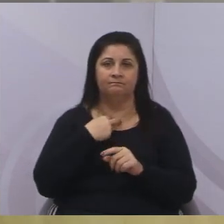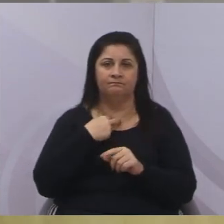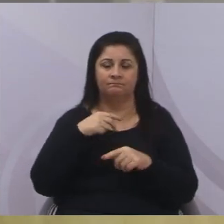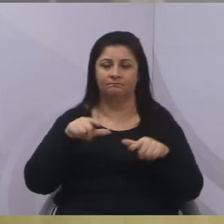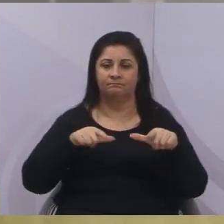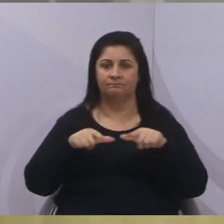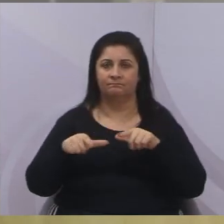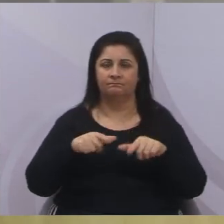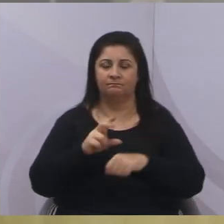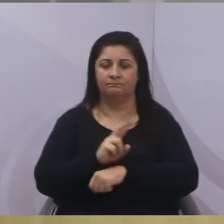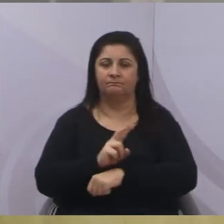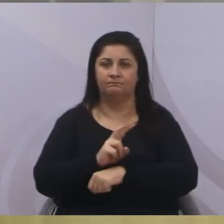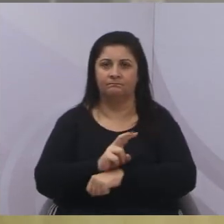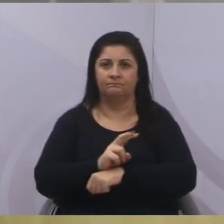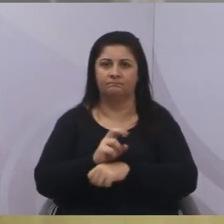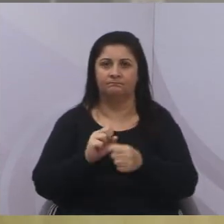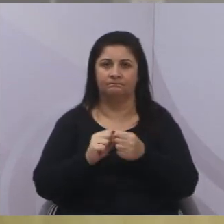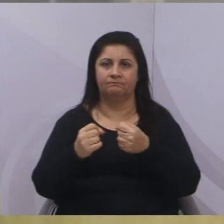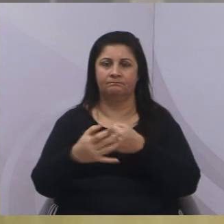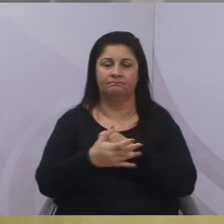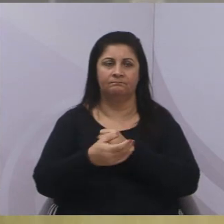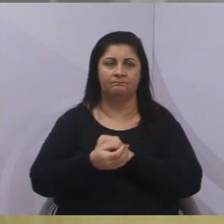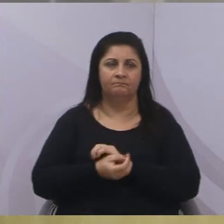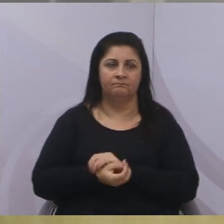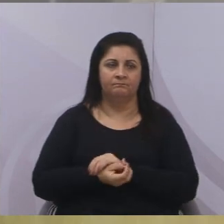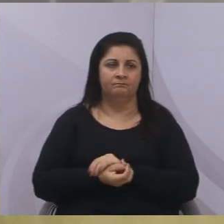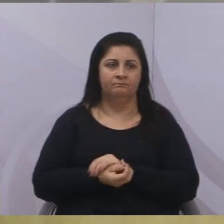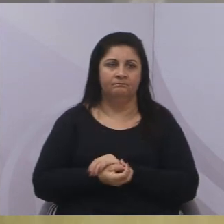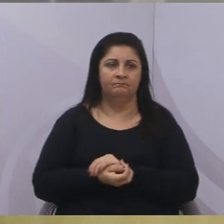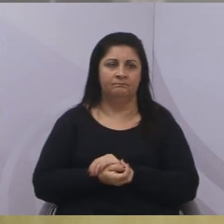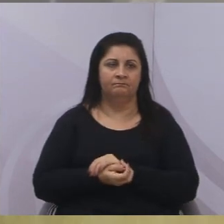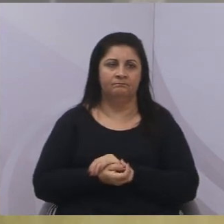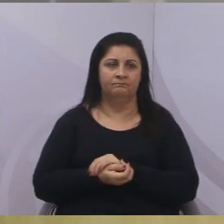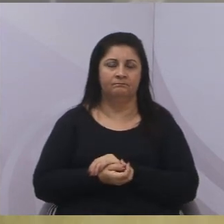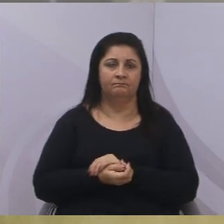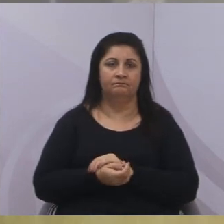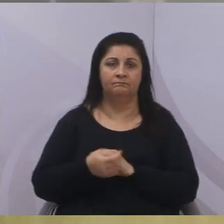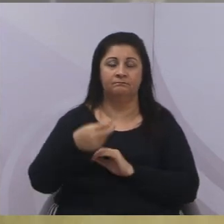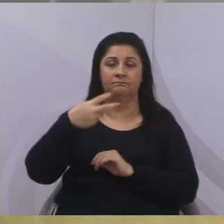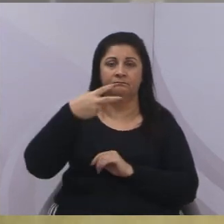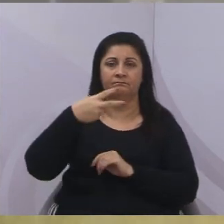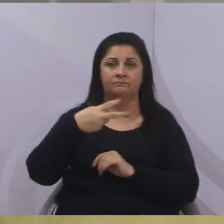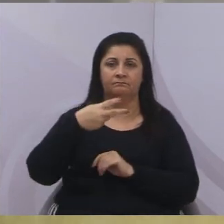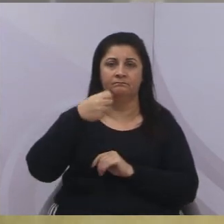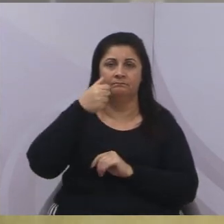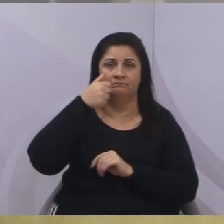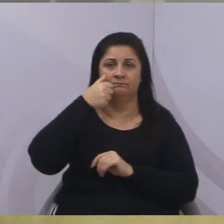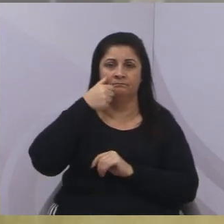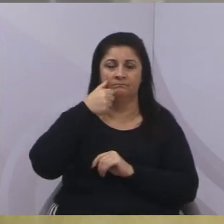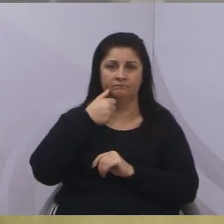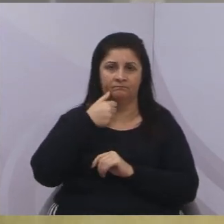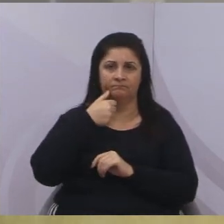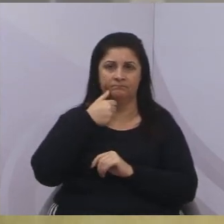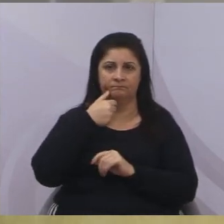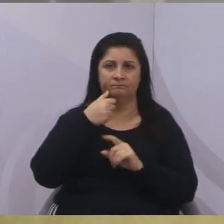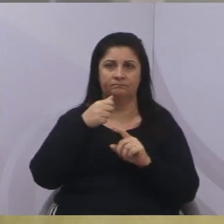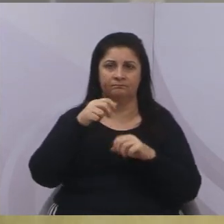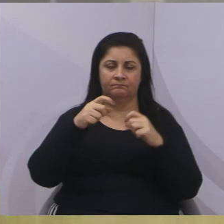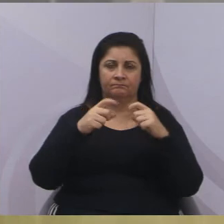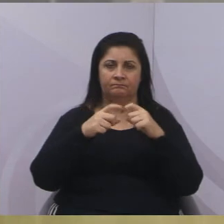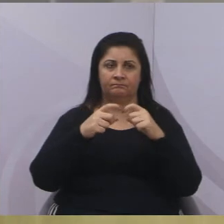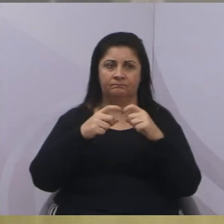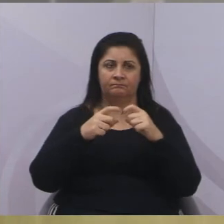frente assistencial. Então, a gente está com 2 profissionais médicas que são vinculadas 40